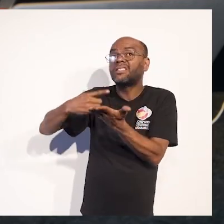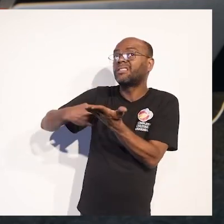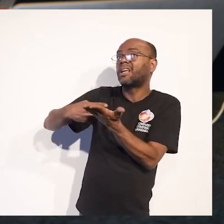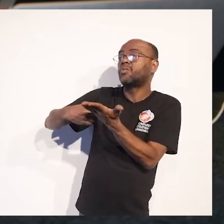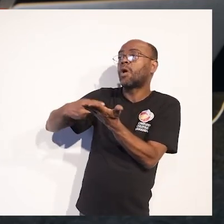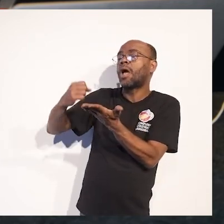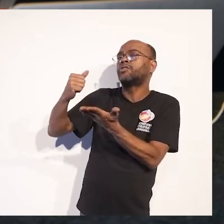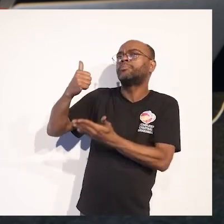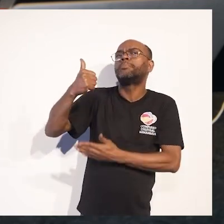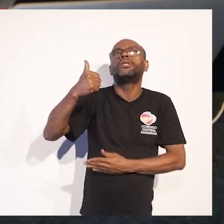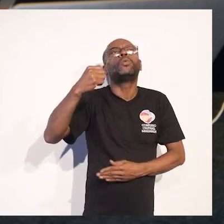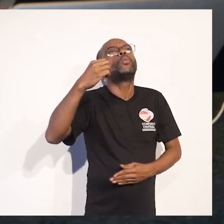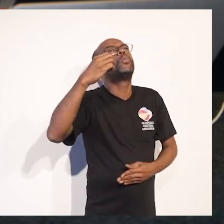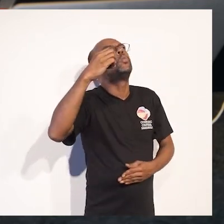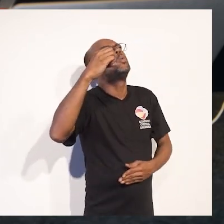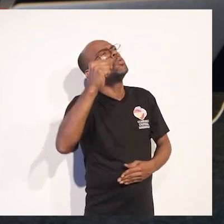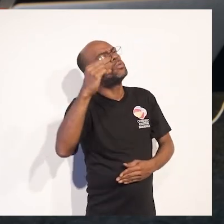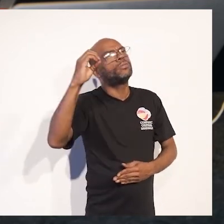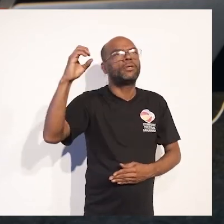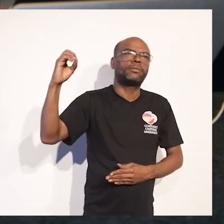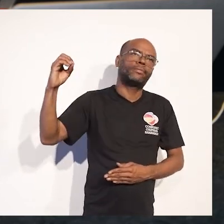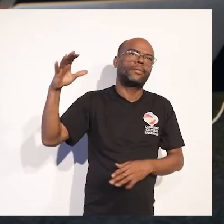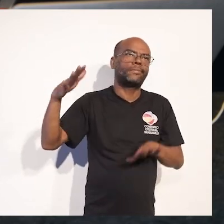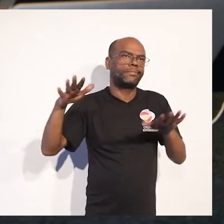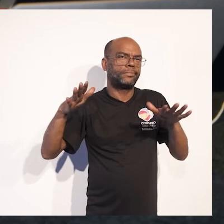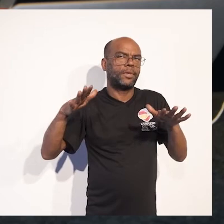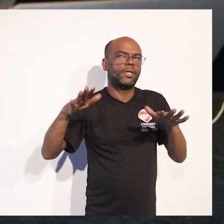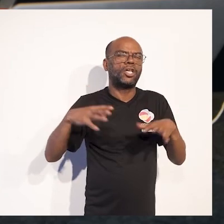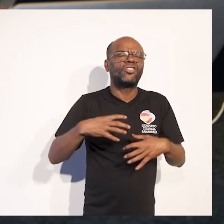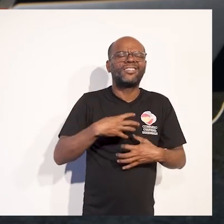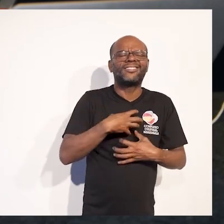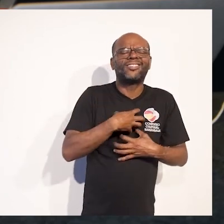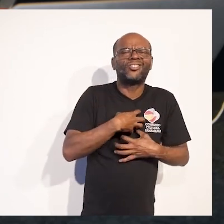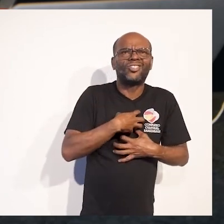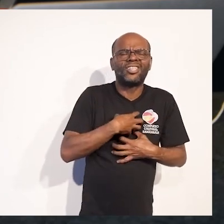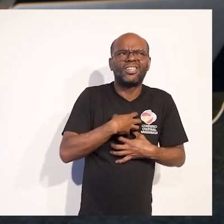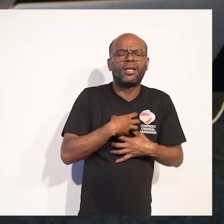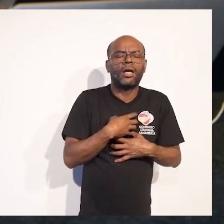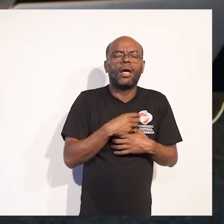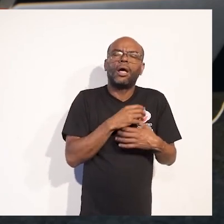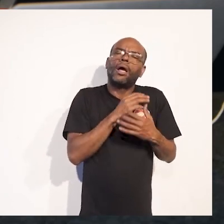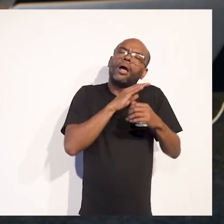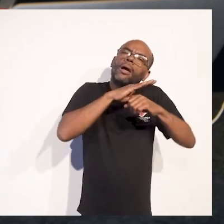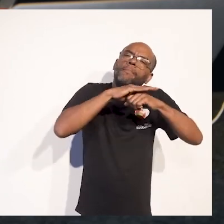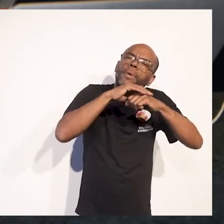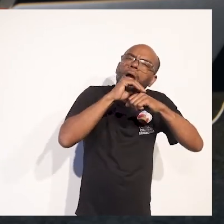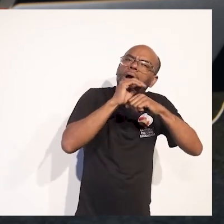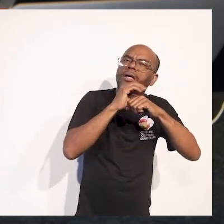estipulou, de 1800. E a gente vai se sentir um pouco mais aconchegante